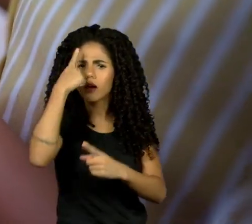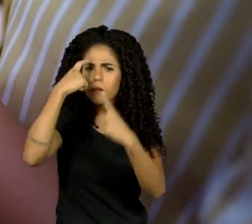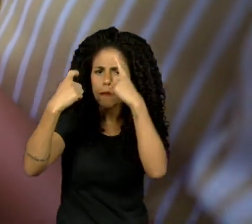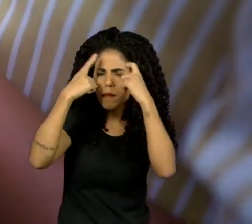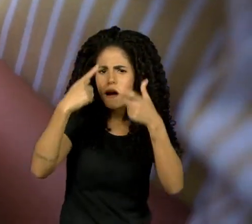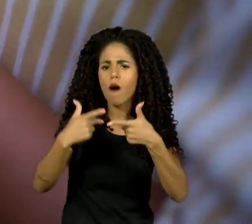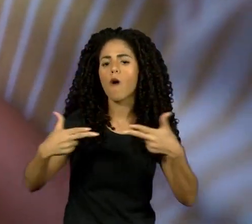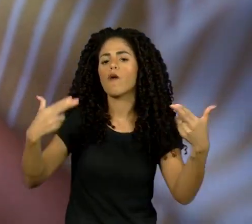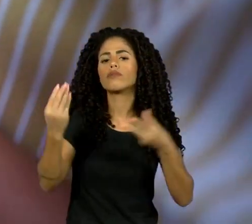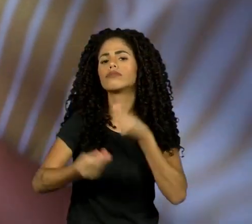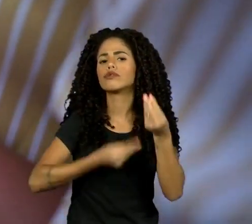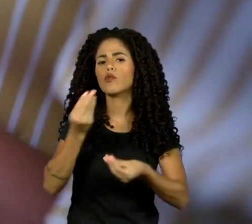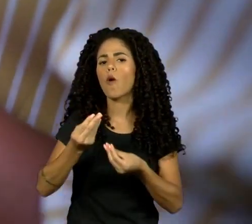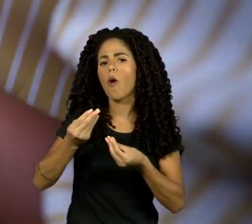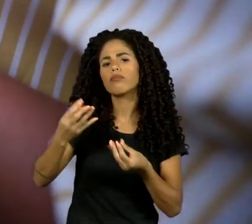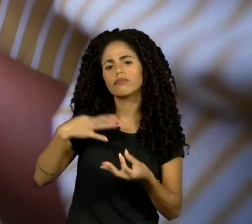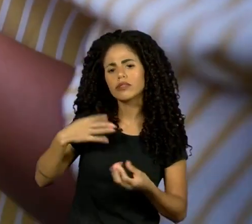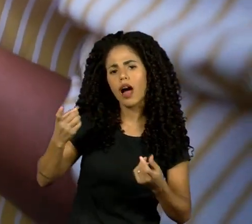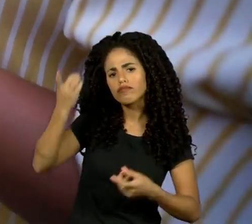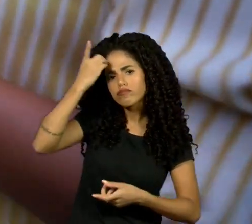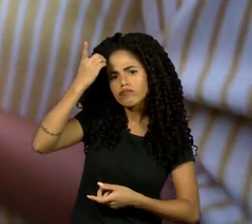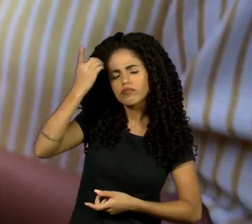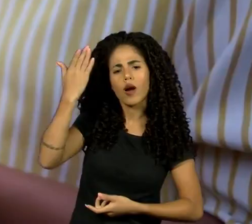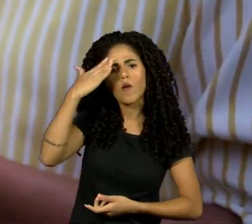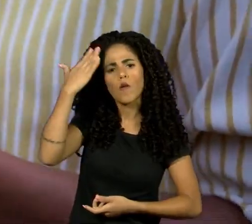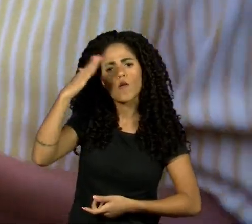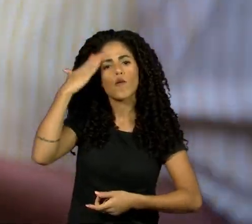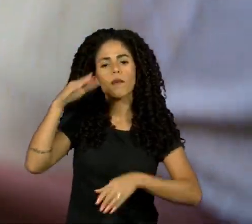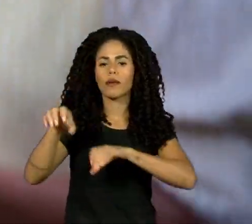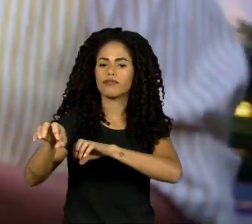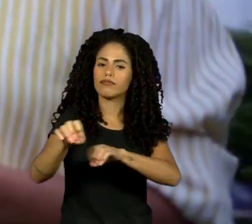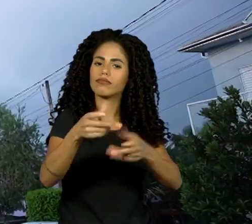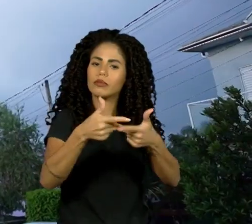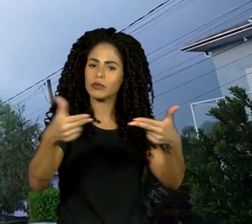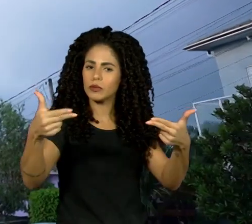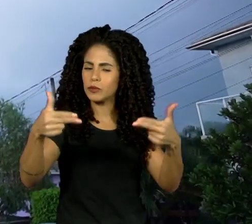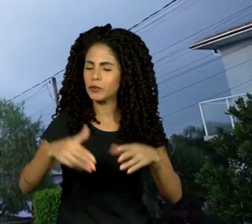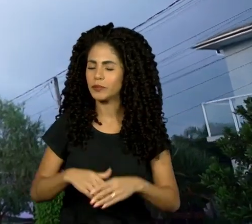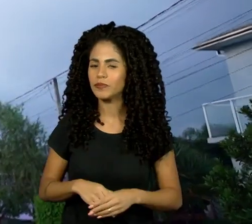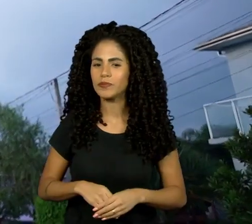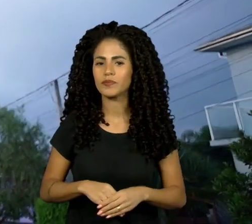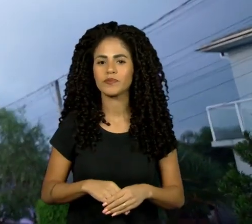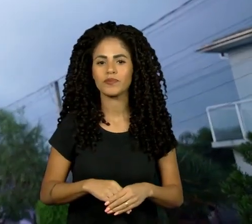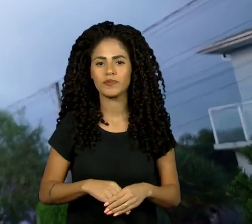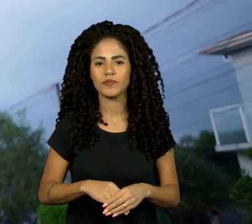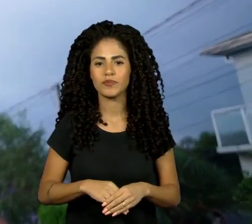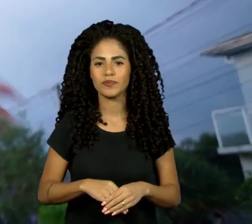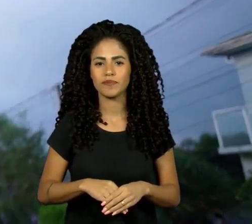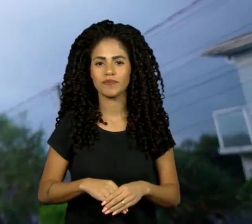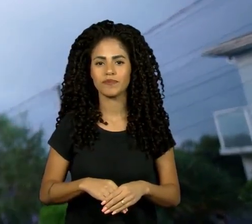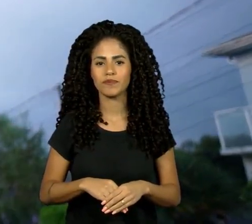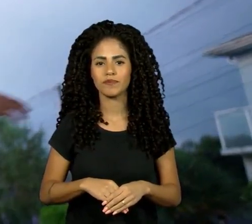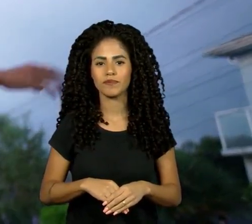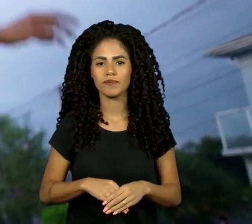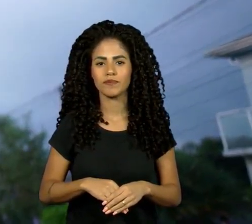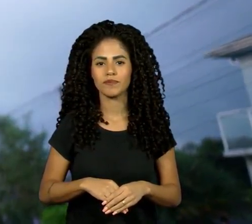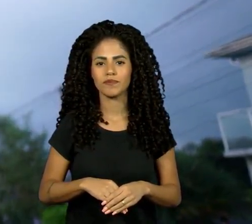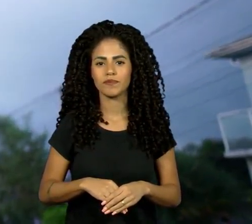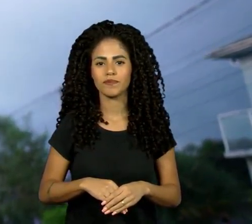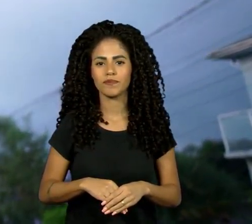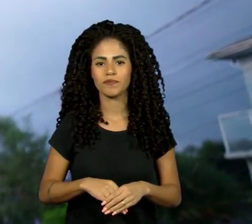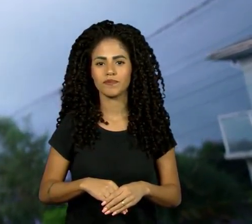em consideração o talento daquela pessoa para determinado personagem. Todo esse corpo tem poder.